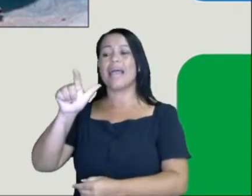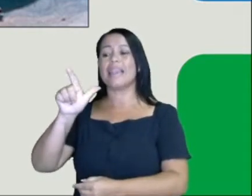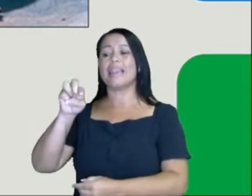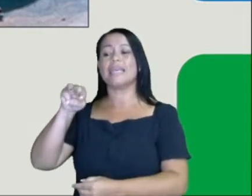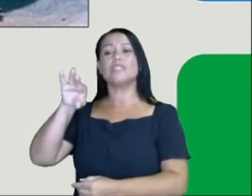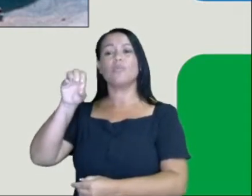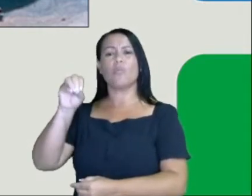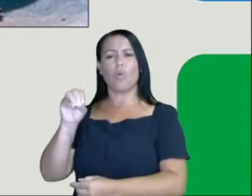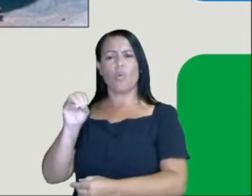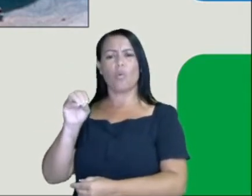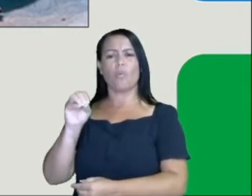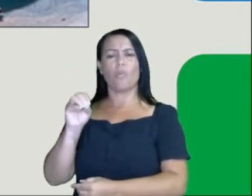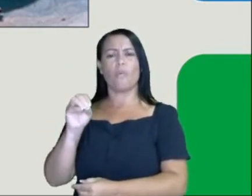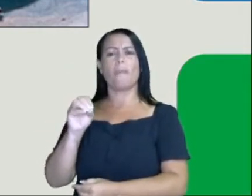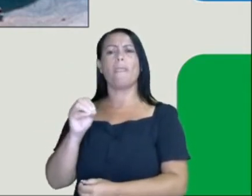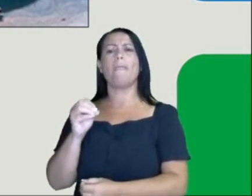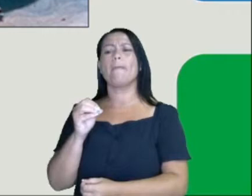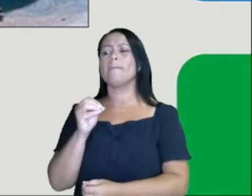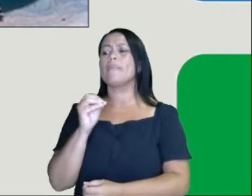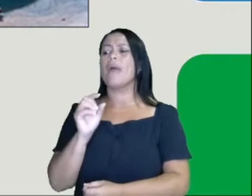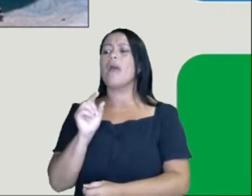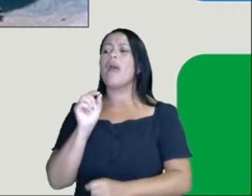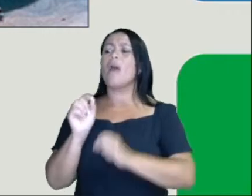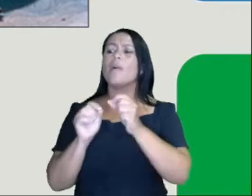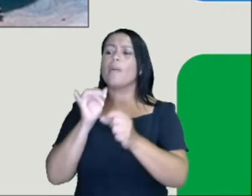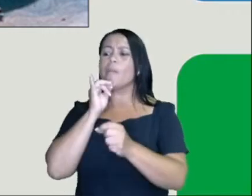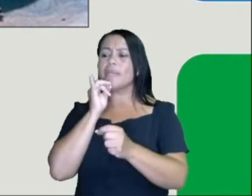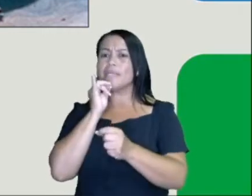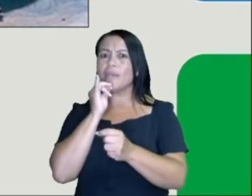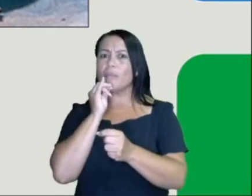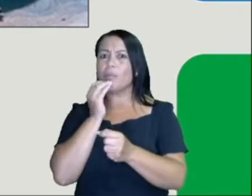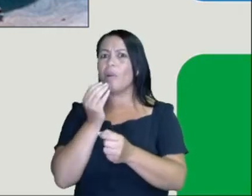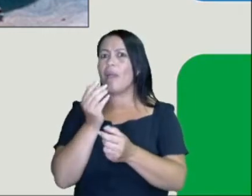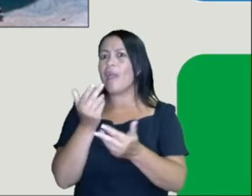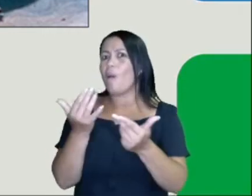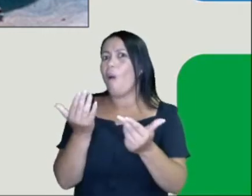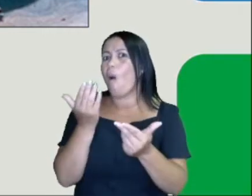comensal é a pessoa que come com você,